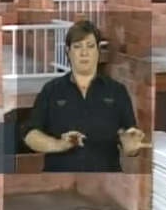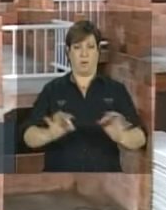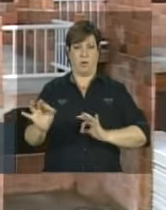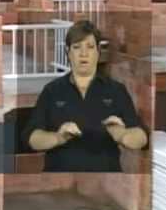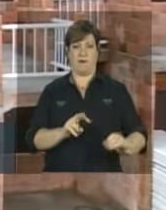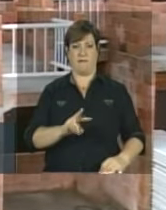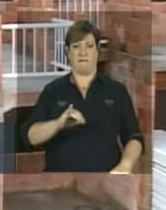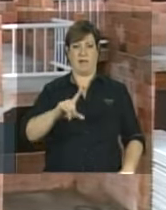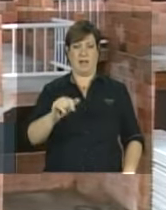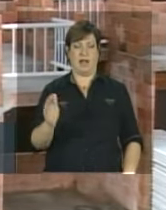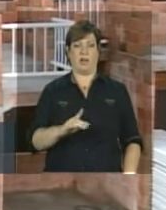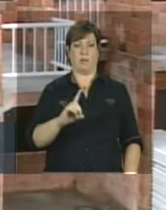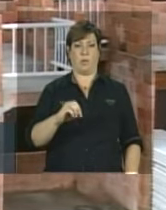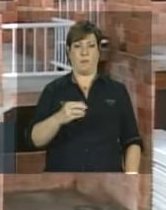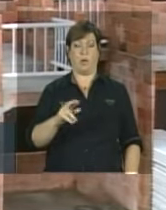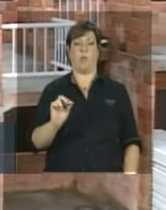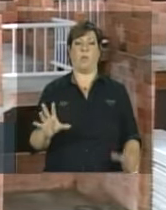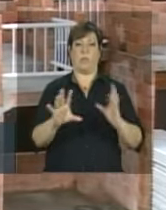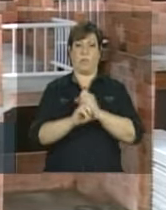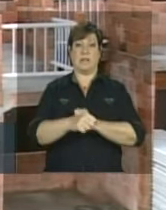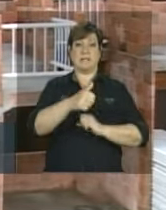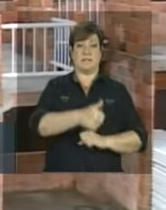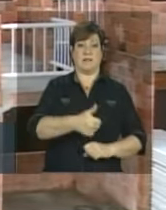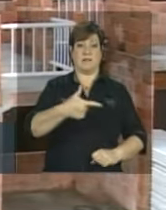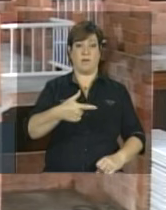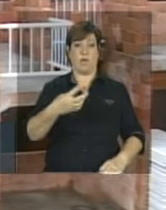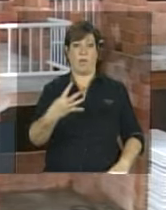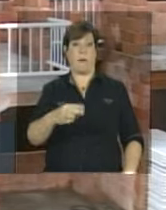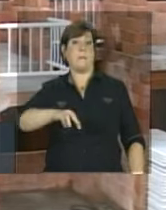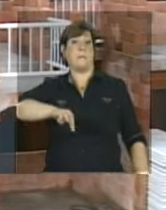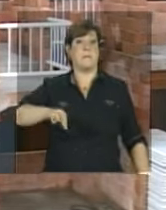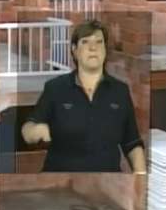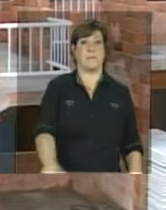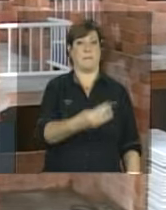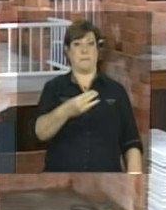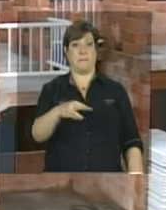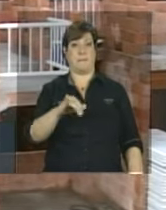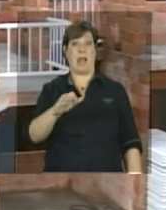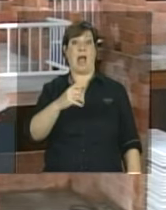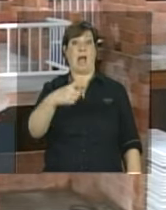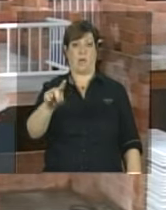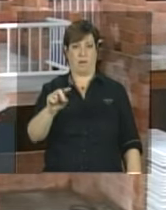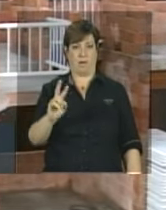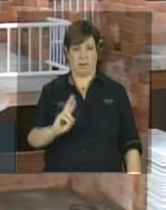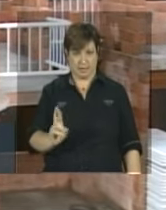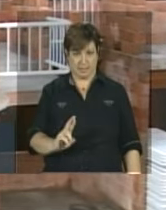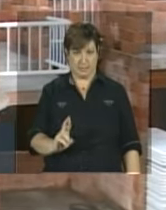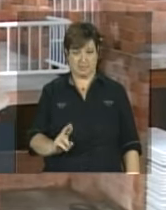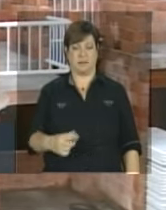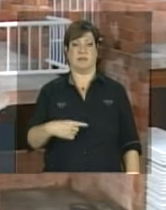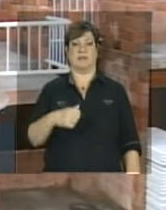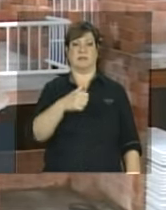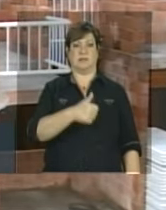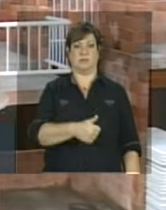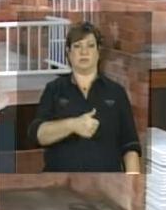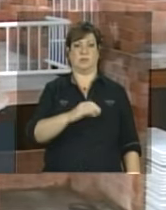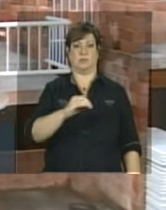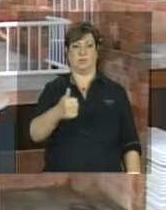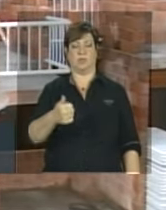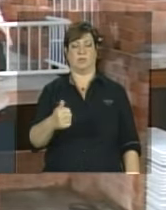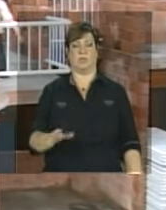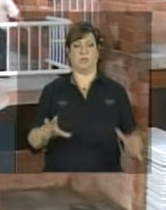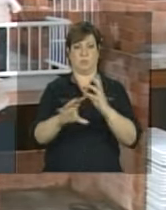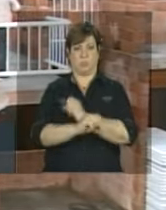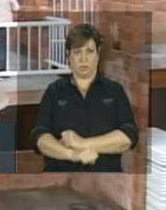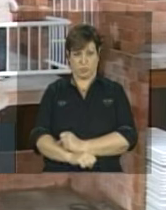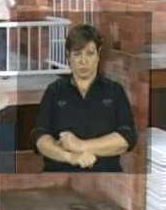Mar soma cerca de R$ 124 milhões, sendo 101,9 milhões do Orçamento Geral da